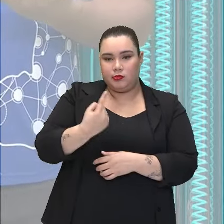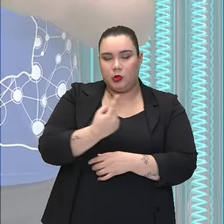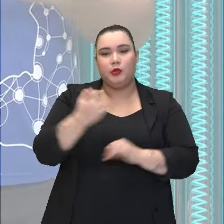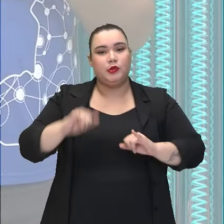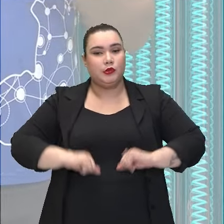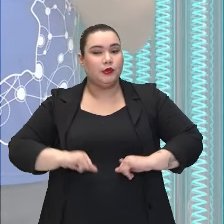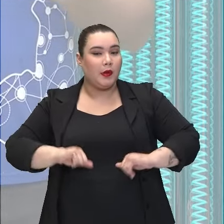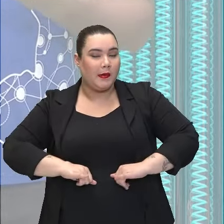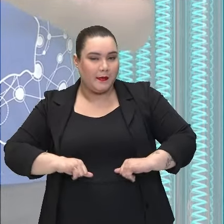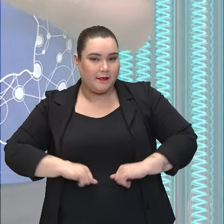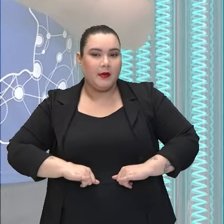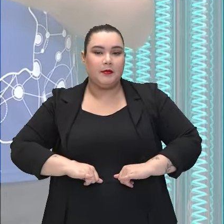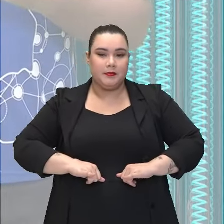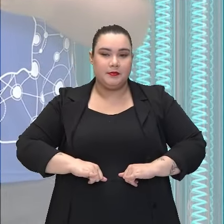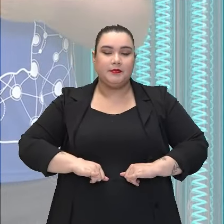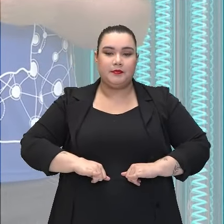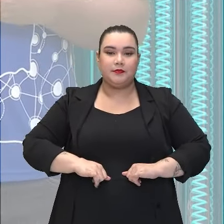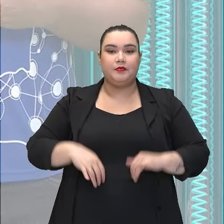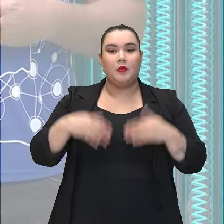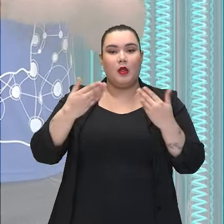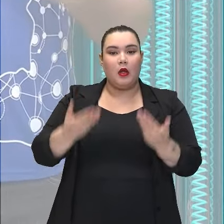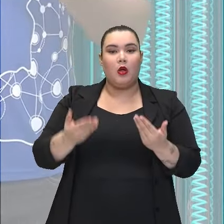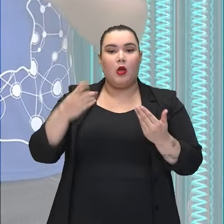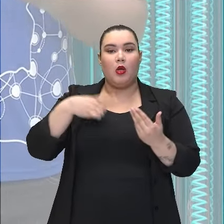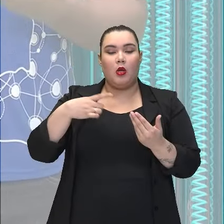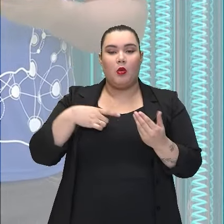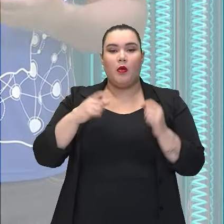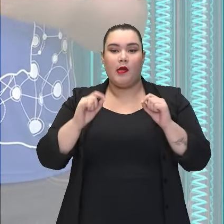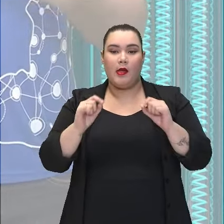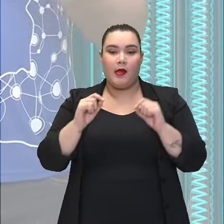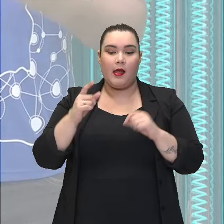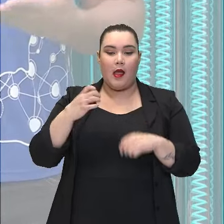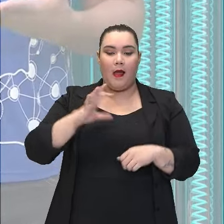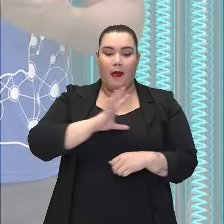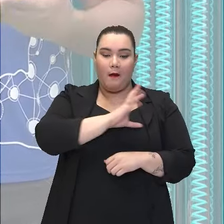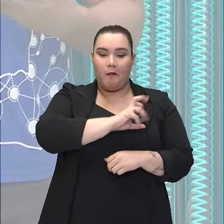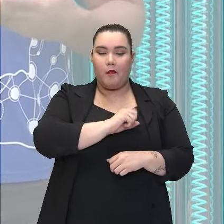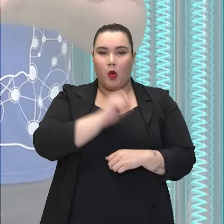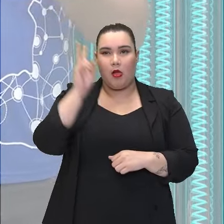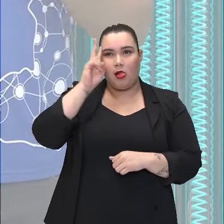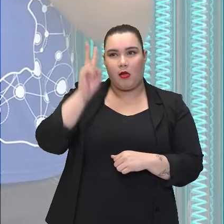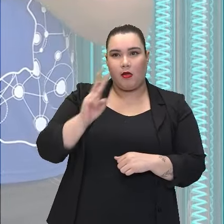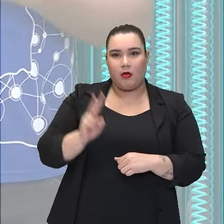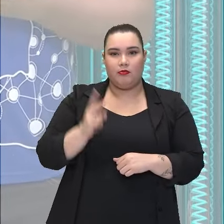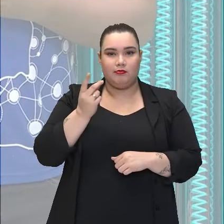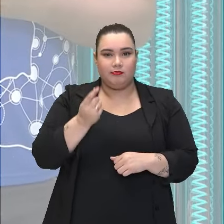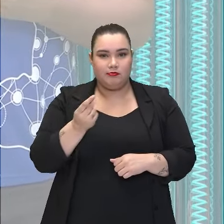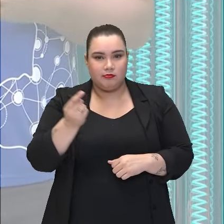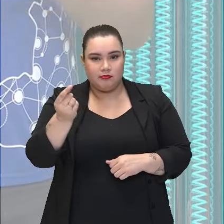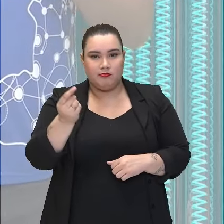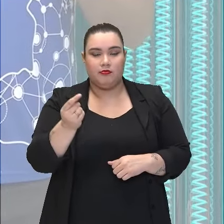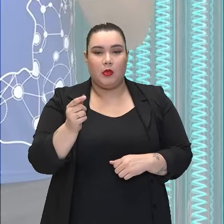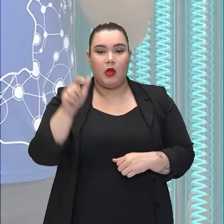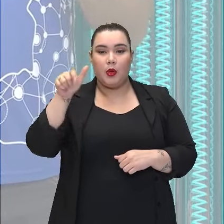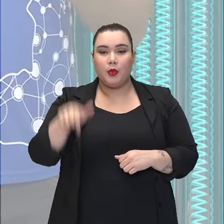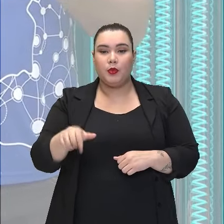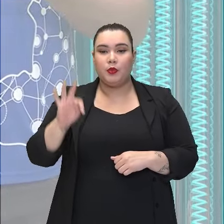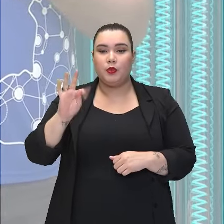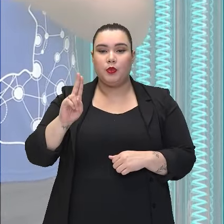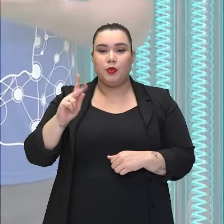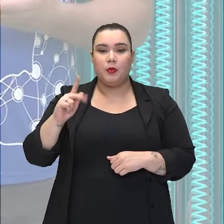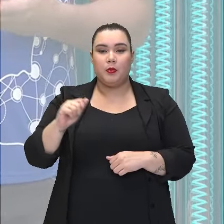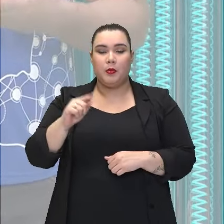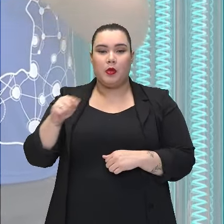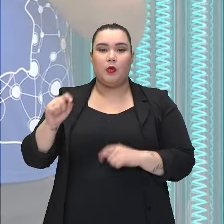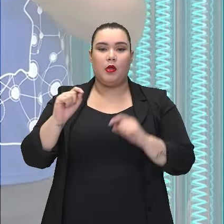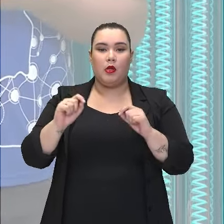a chorar. E, como forma de eternizar o seu amor, a lembrança do seu amor, o que Tupã faz? Transforma